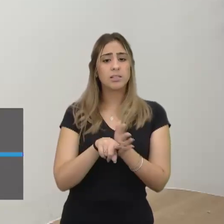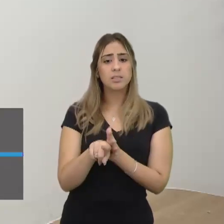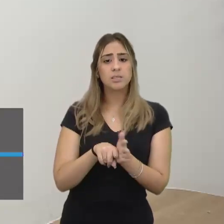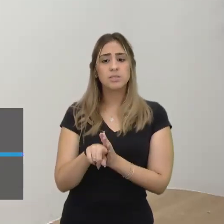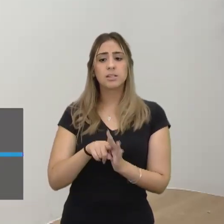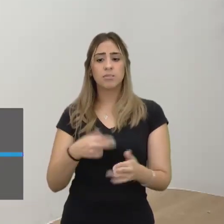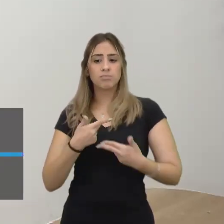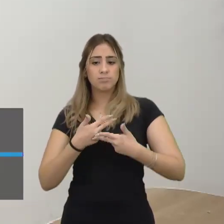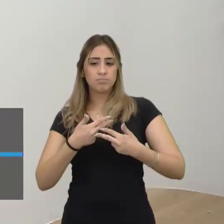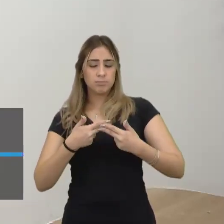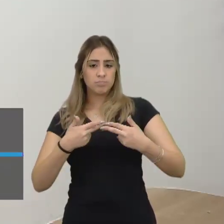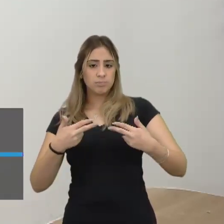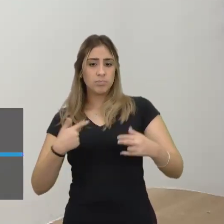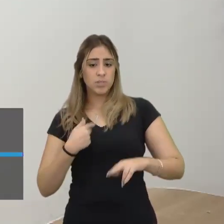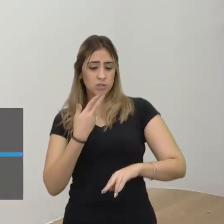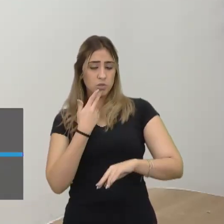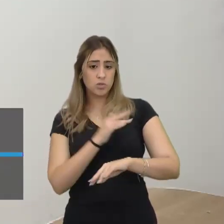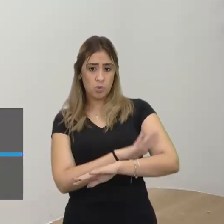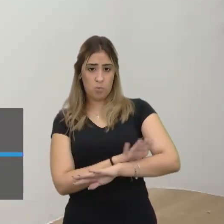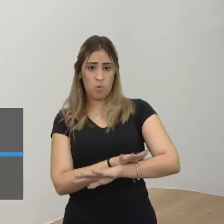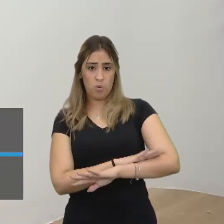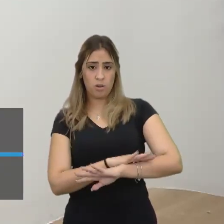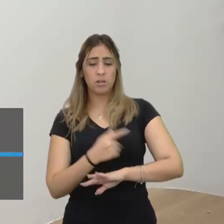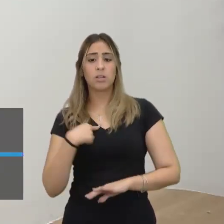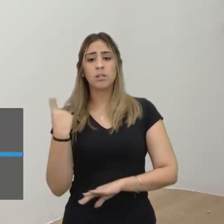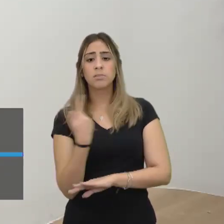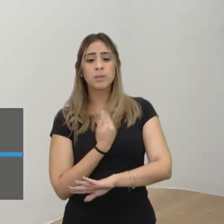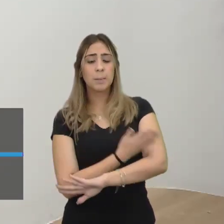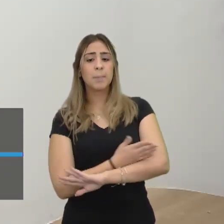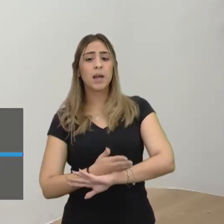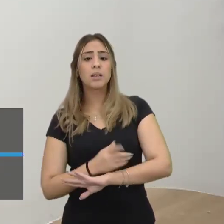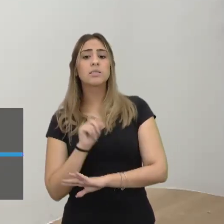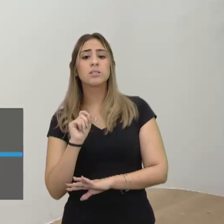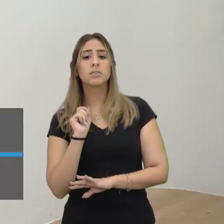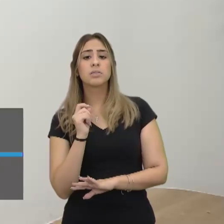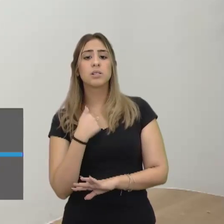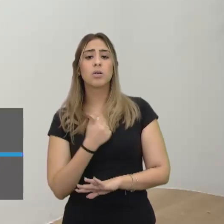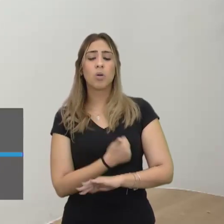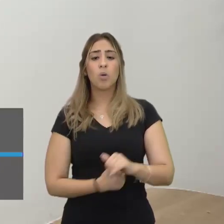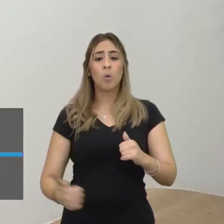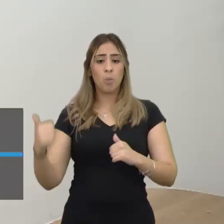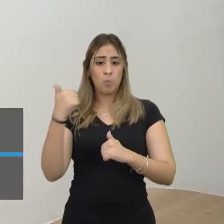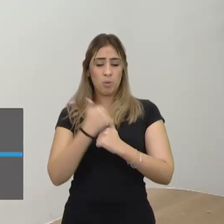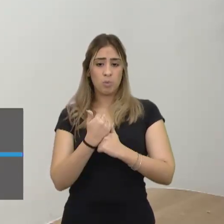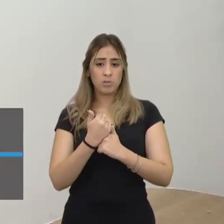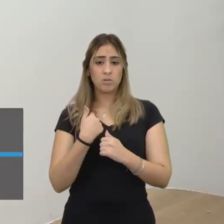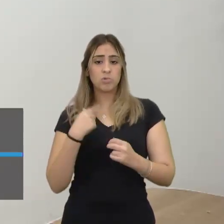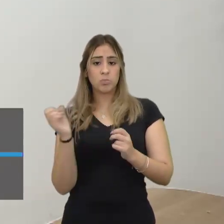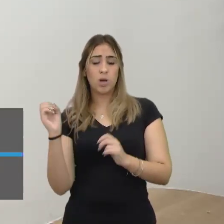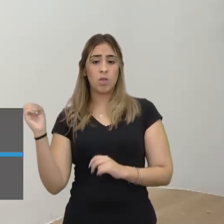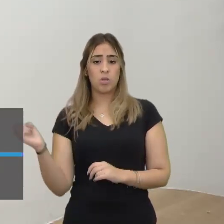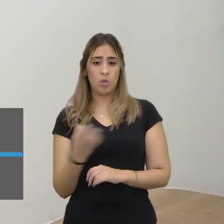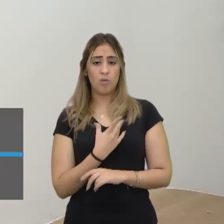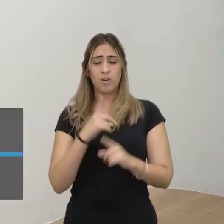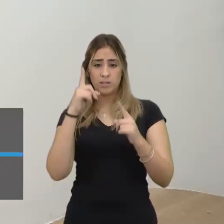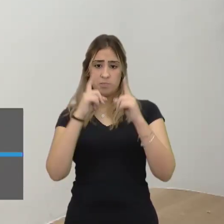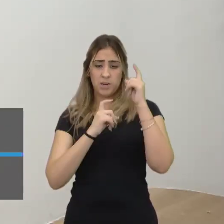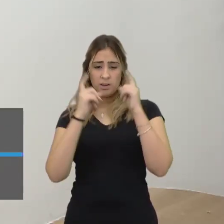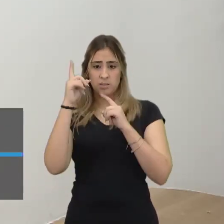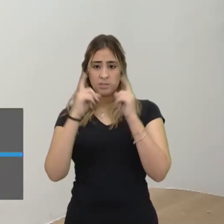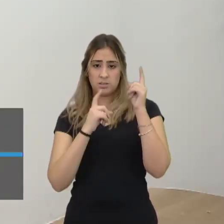a segregação racial, ela perpassa aí pela composição de uma nova